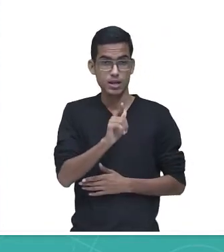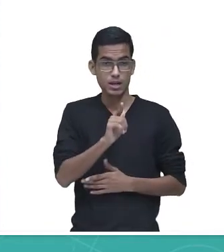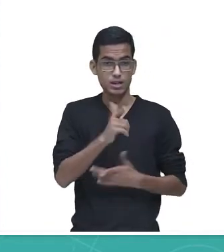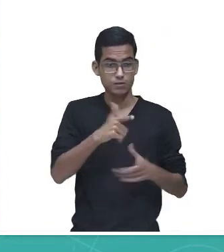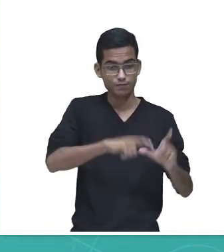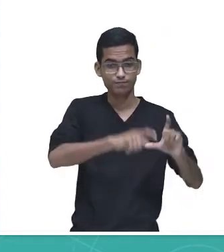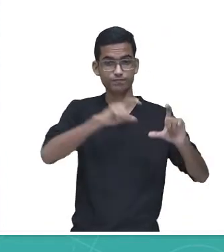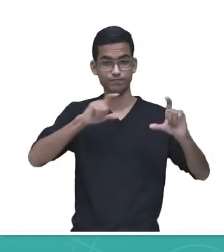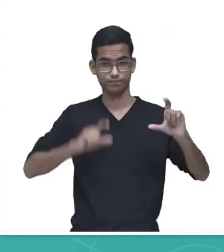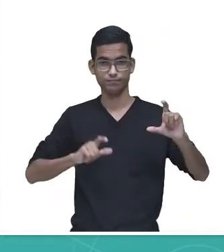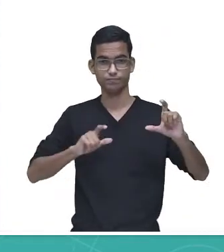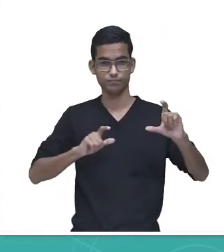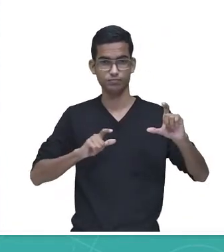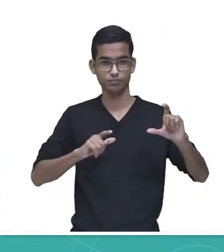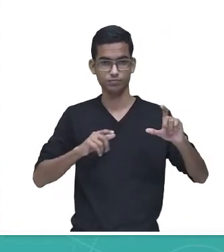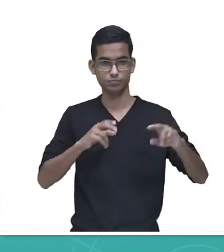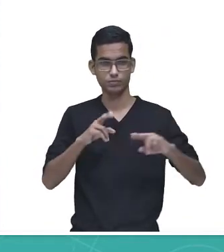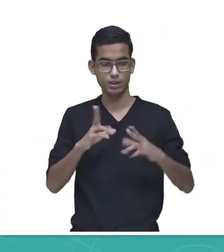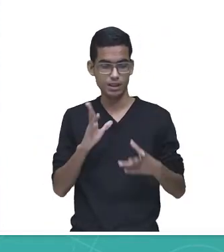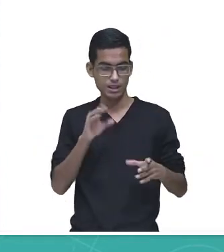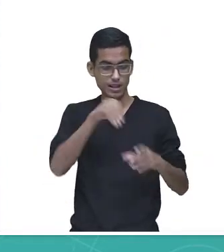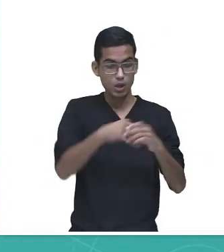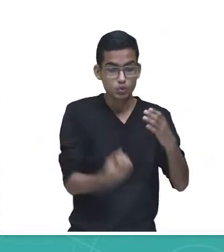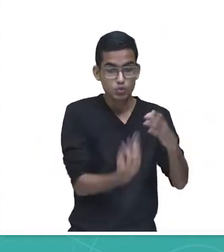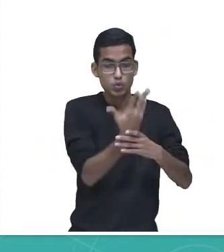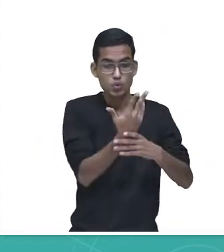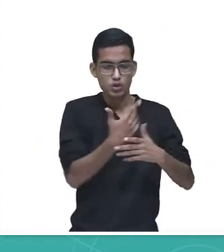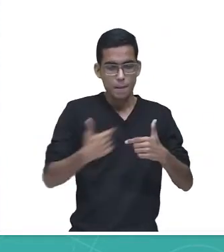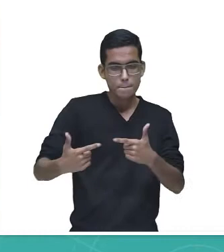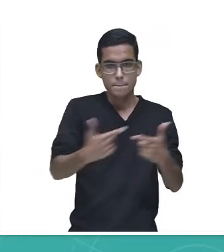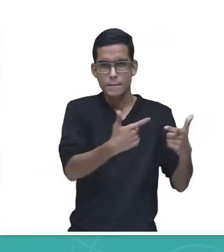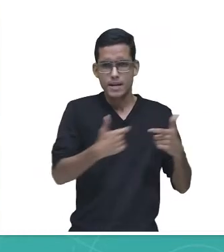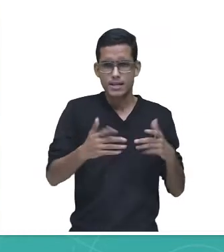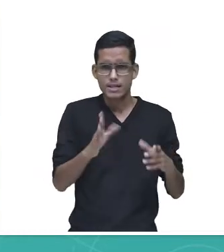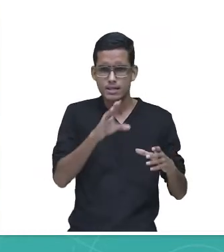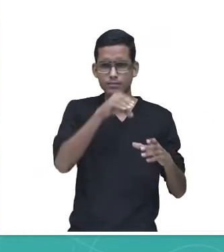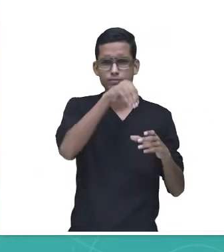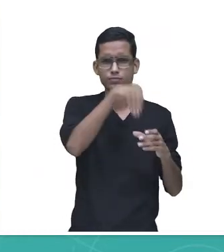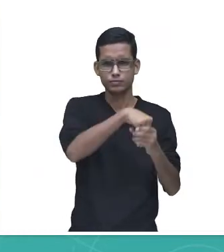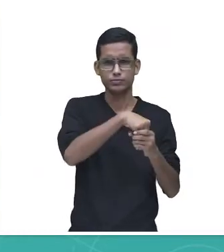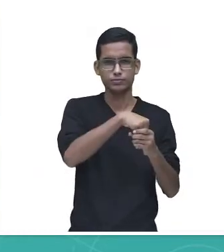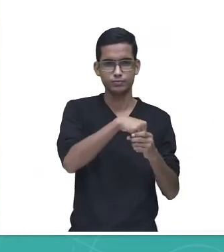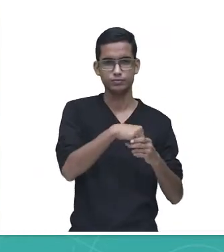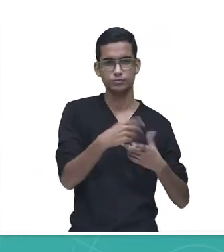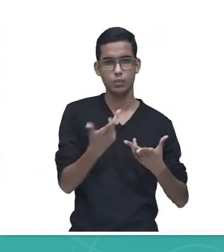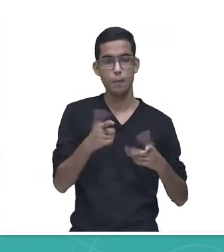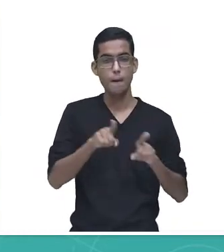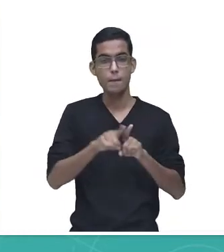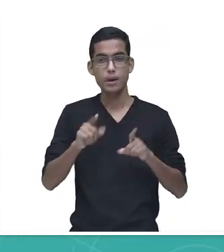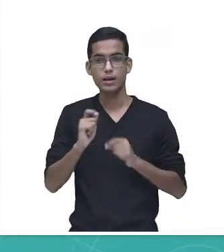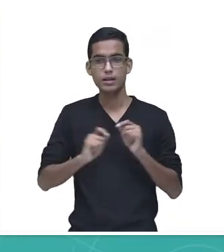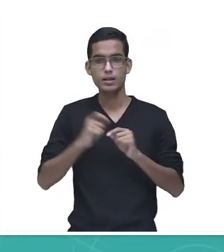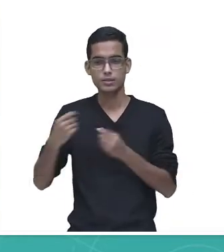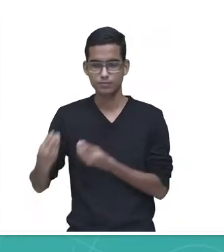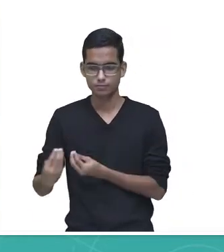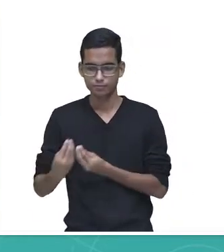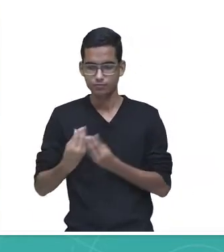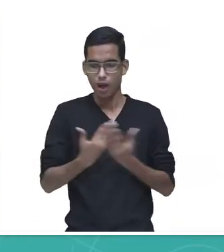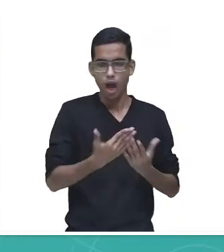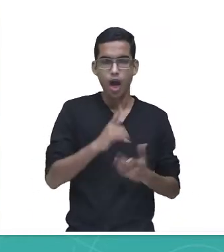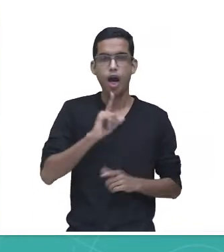interno. E esses conflitos internos são financiados pelos países produtores de armas. A partir dos